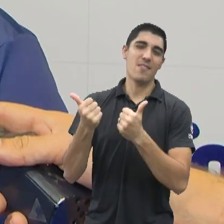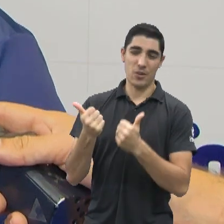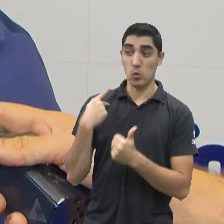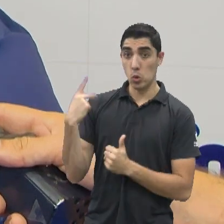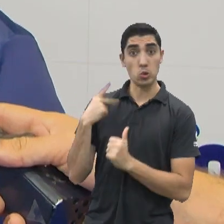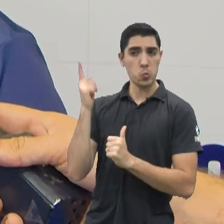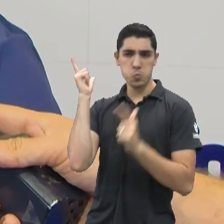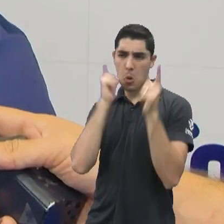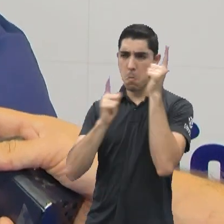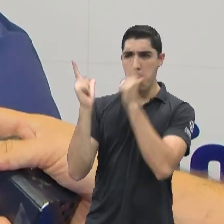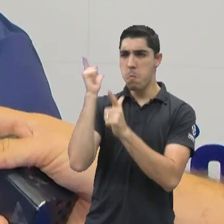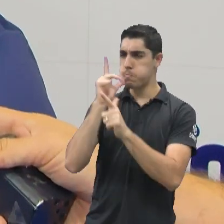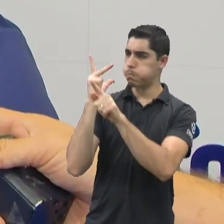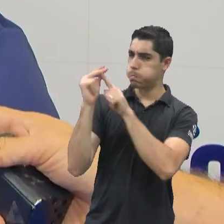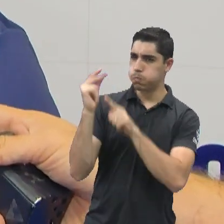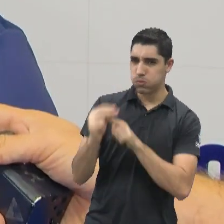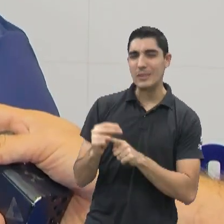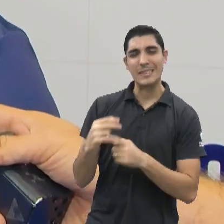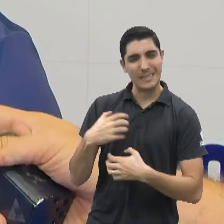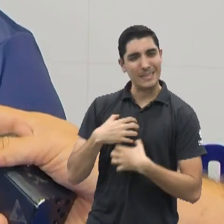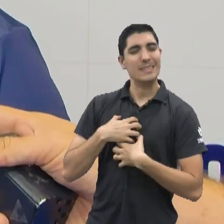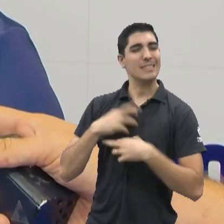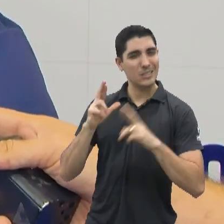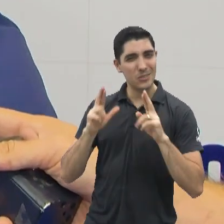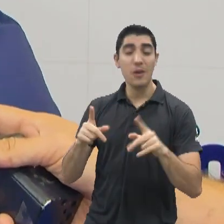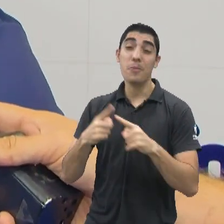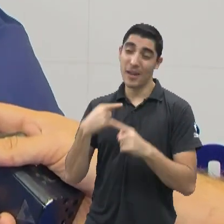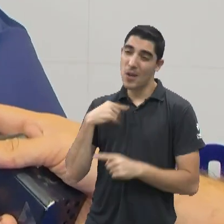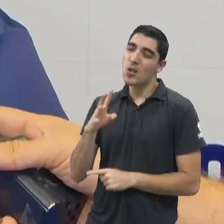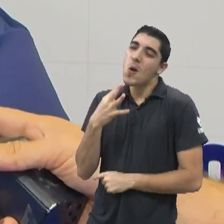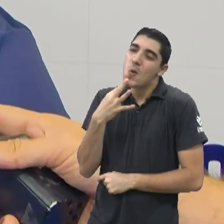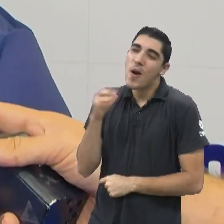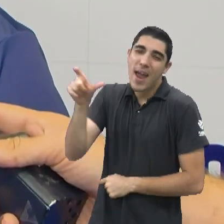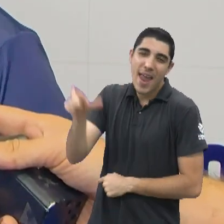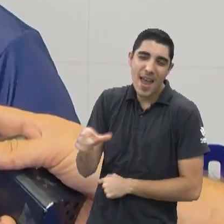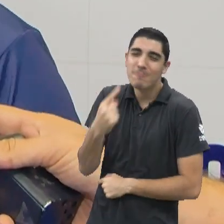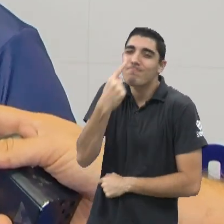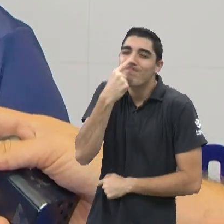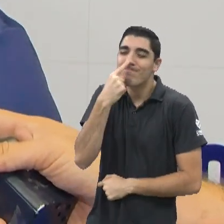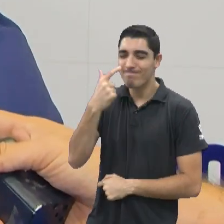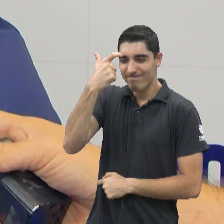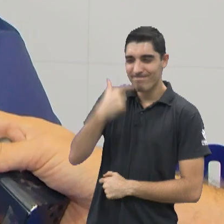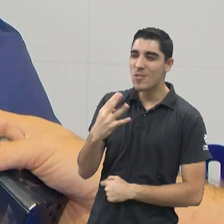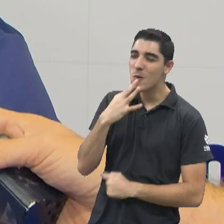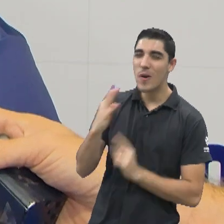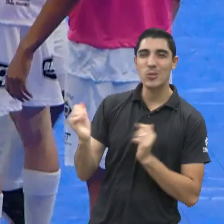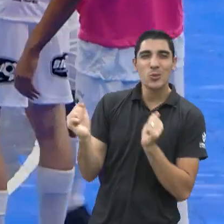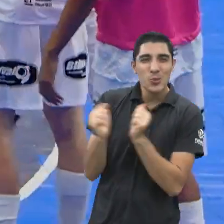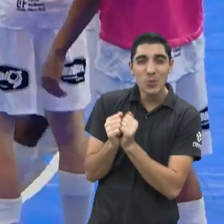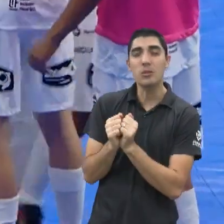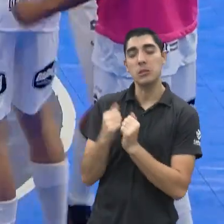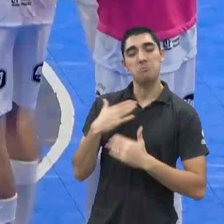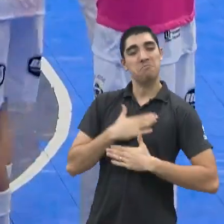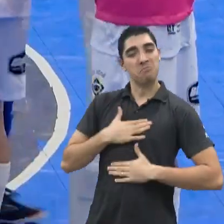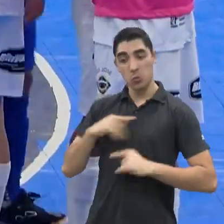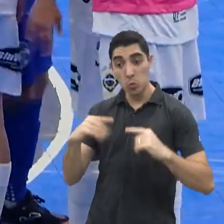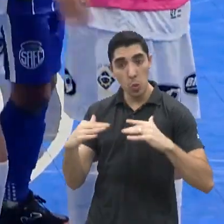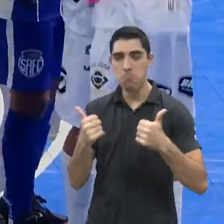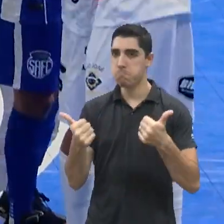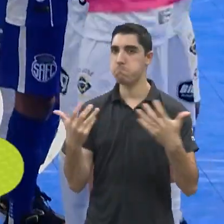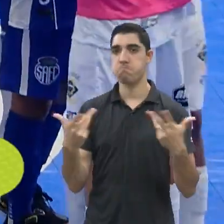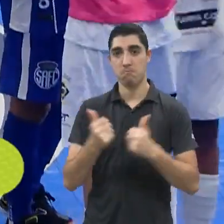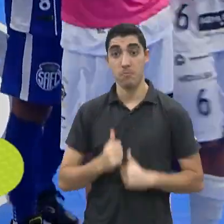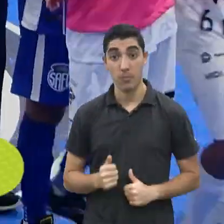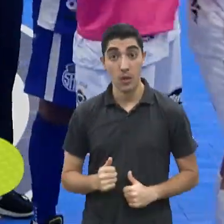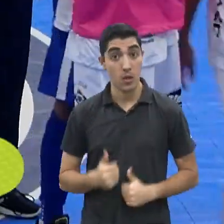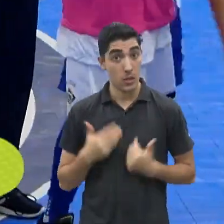e foi diferente, cara, porque ele me conhece, eu conheço ele, então foi prazeroso porque o jogo foi muito bom, cara. Principal nome da